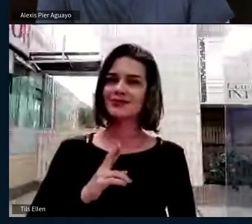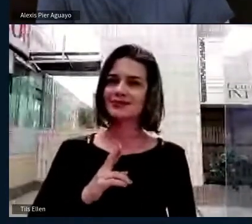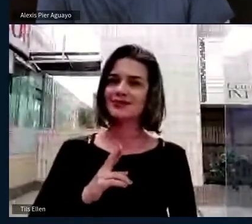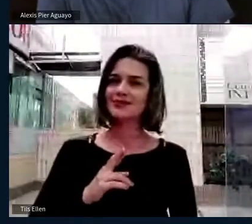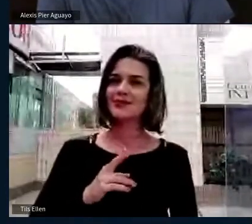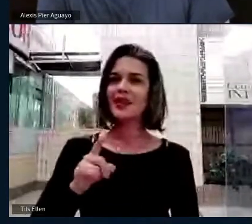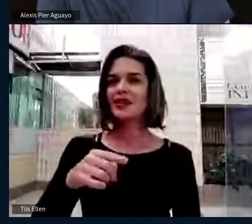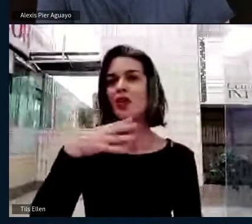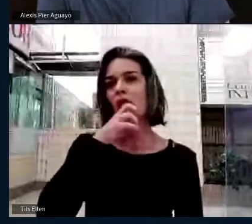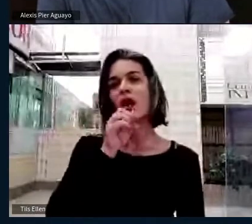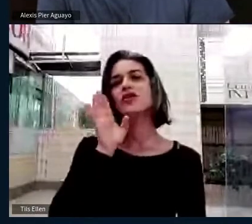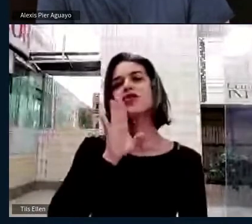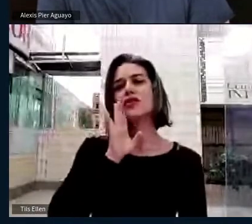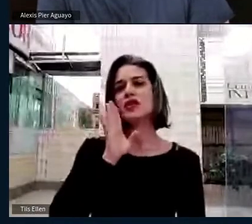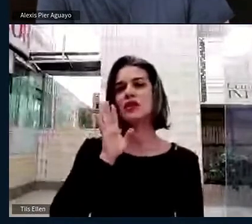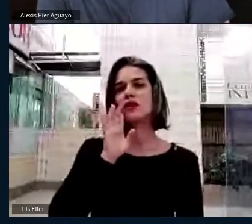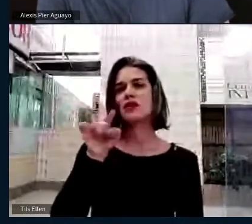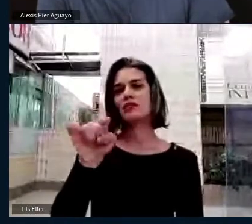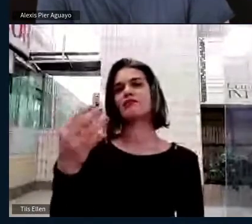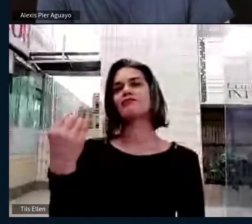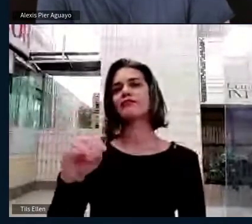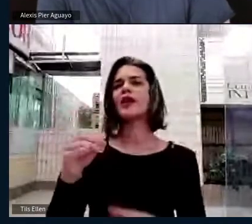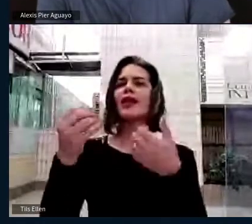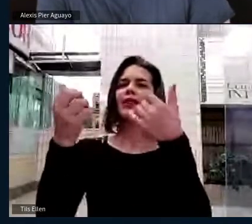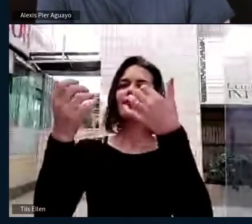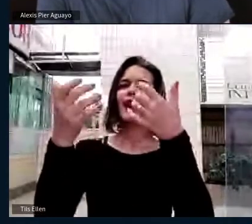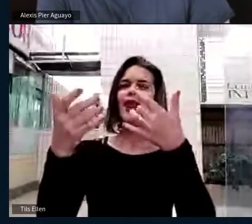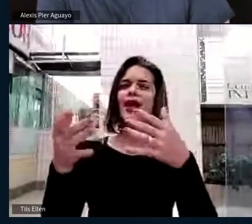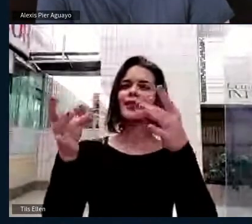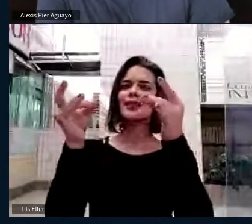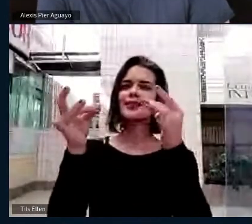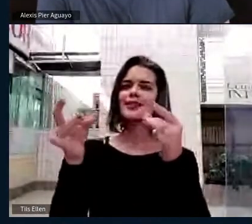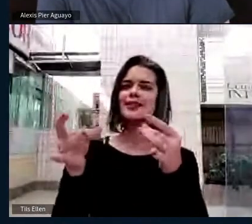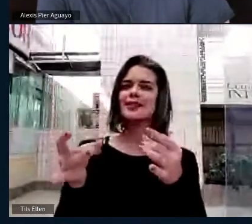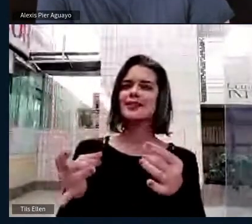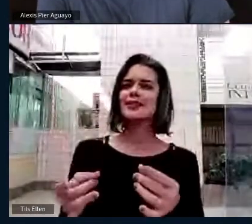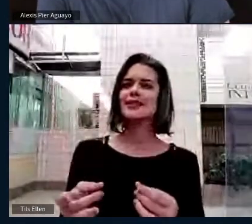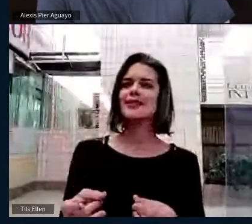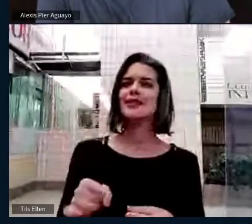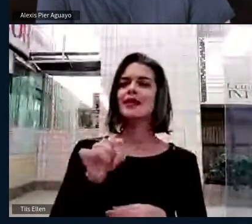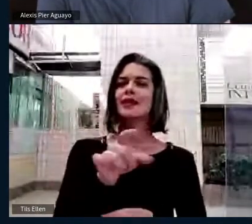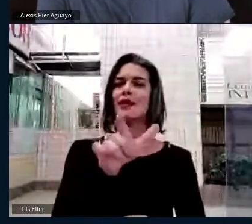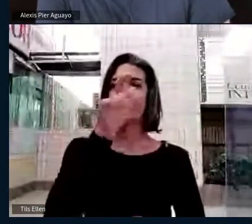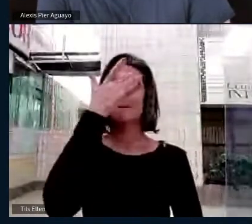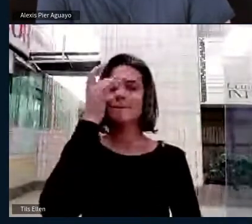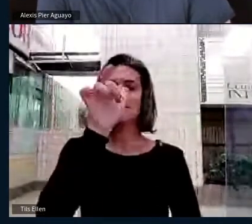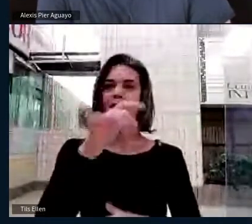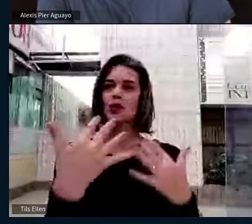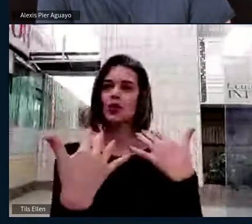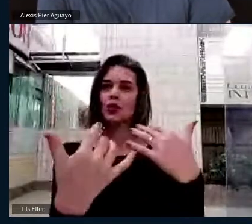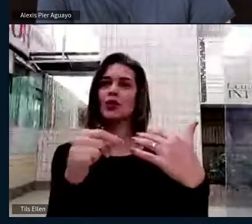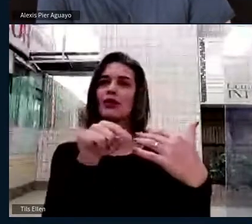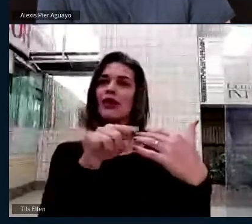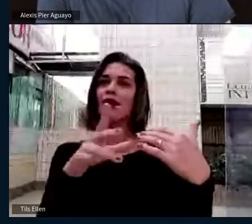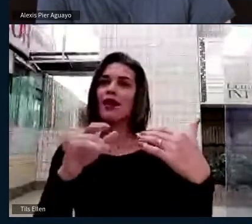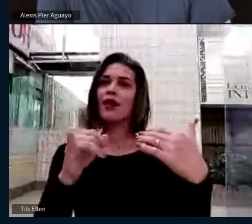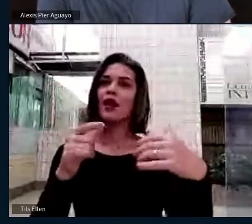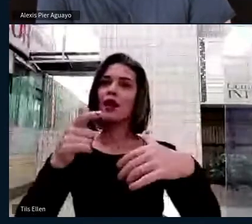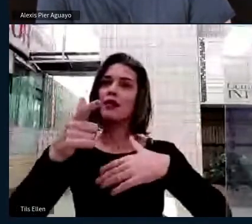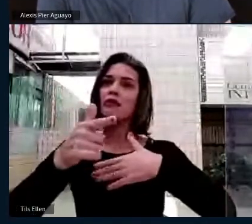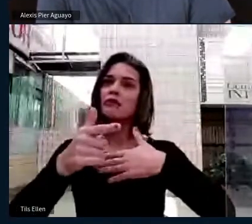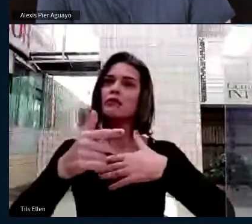achei muito legal a forma como você foi narrando e colocando esse interlocutor num papel tão importante, porque ele